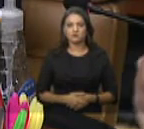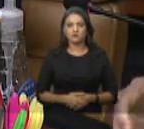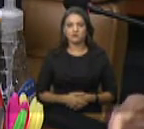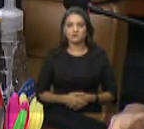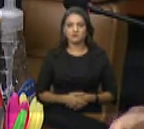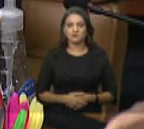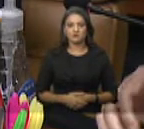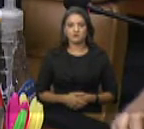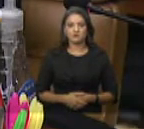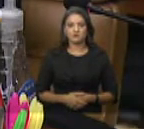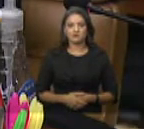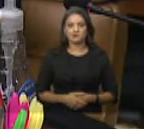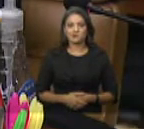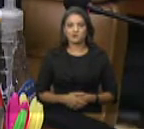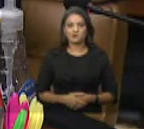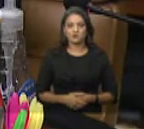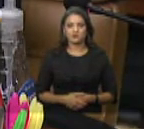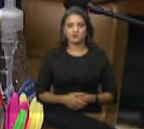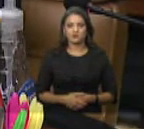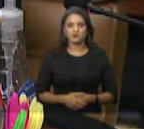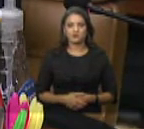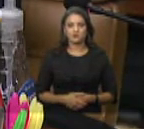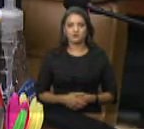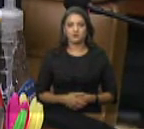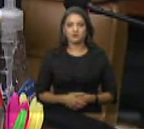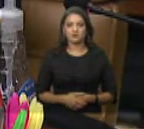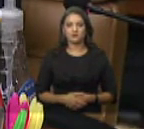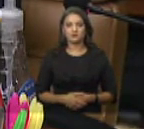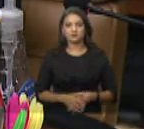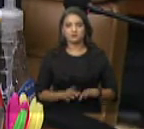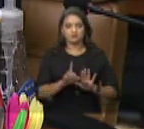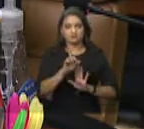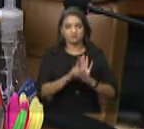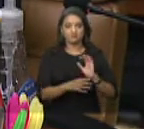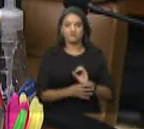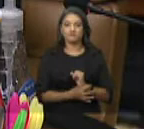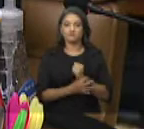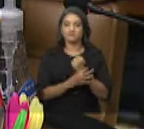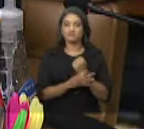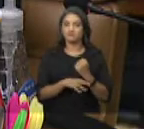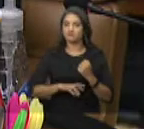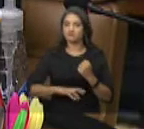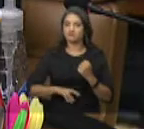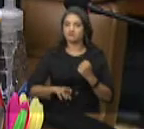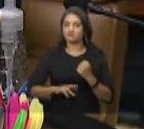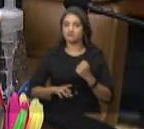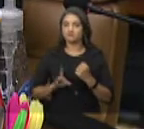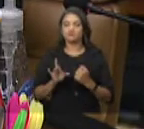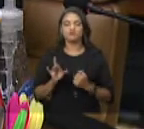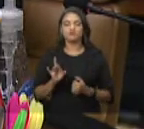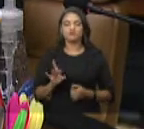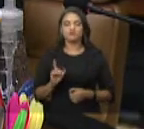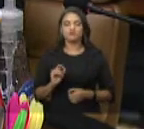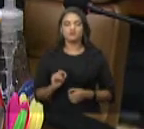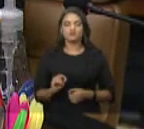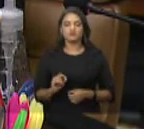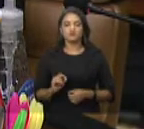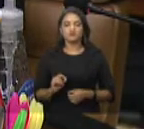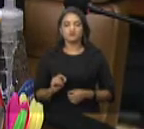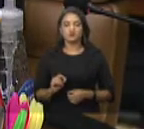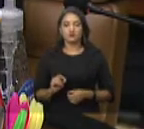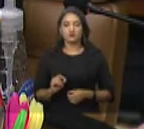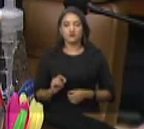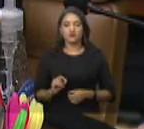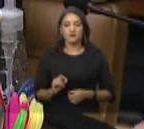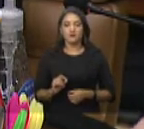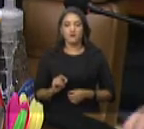ministros que o exercício a garantia deste direito não é exercício apenas Como já foi aqui reiterado desde o voto